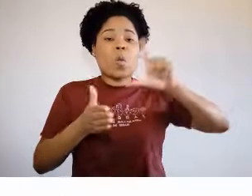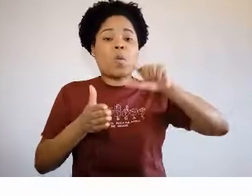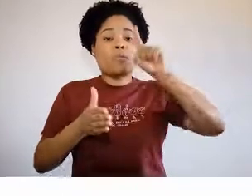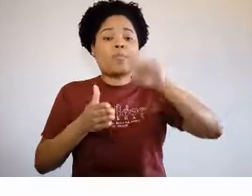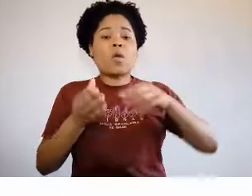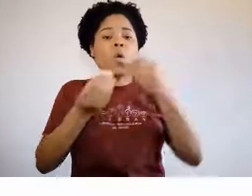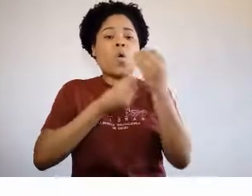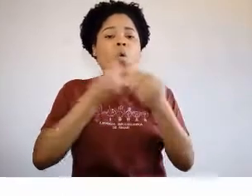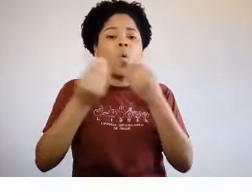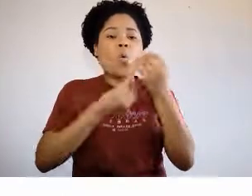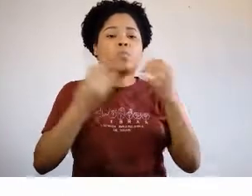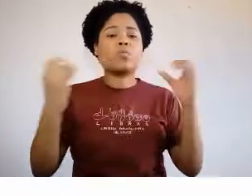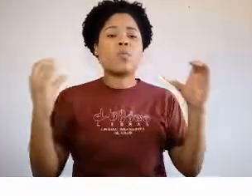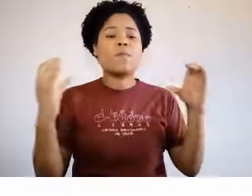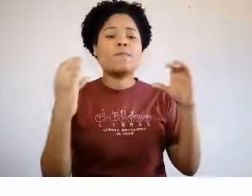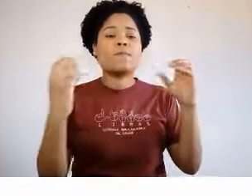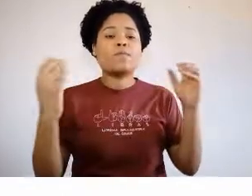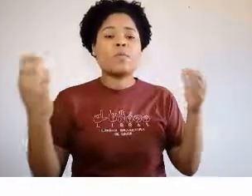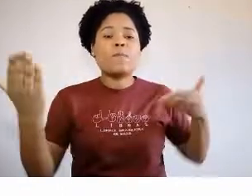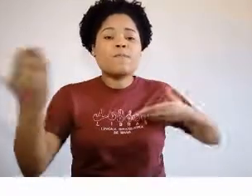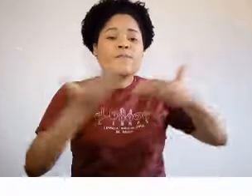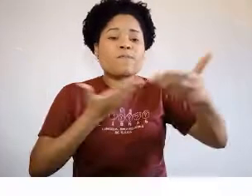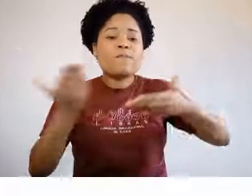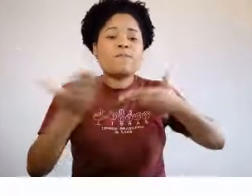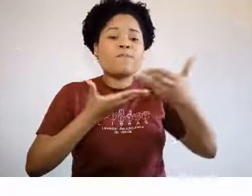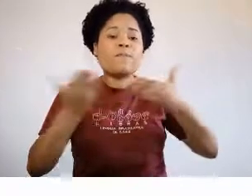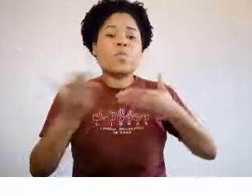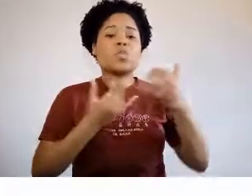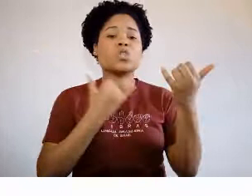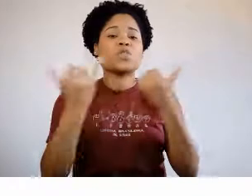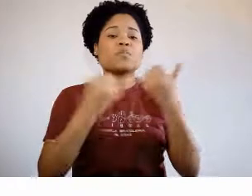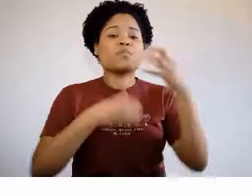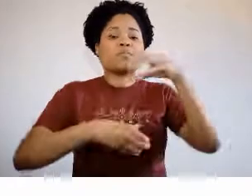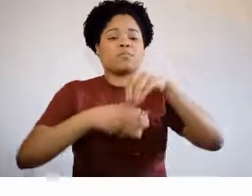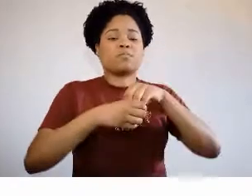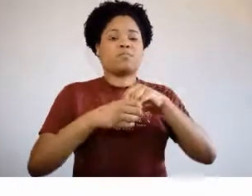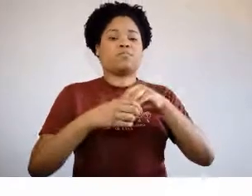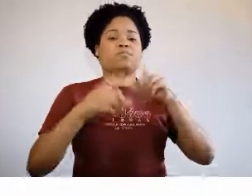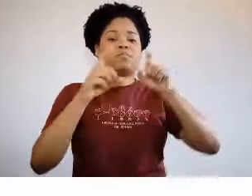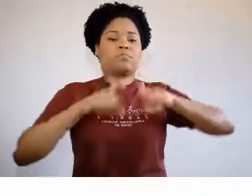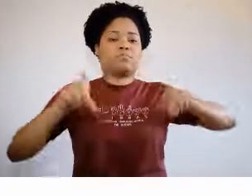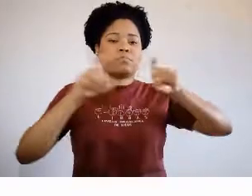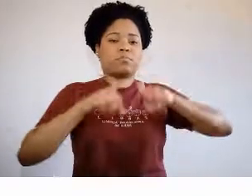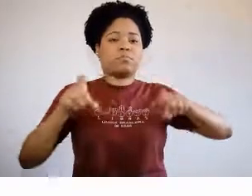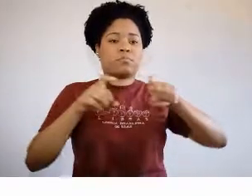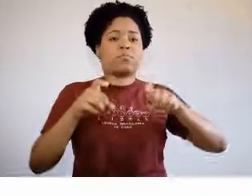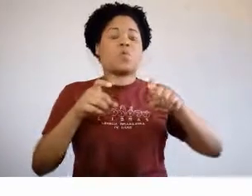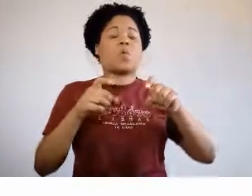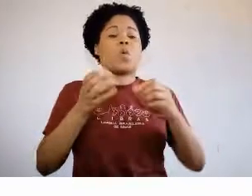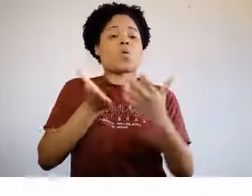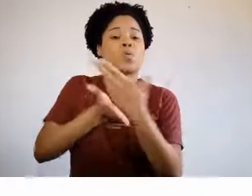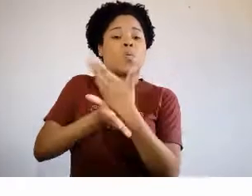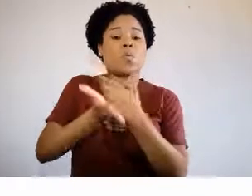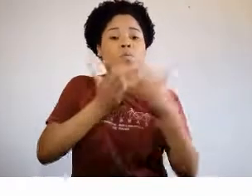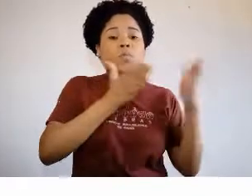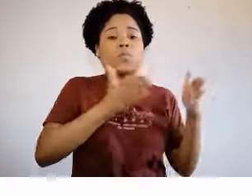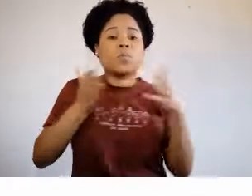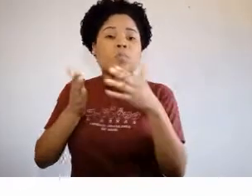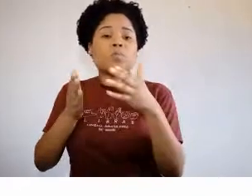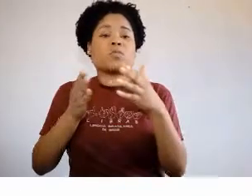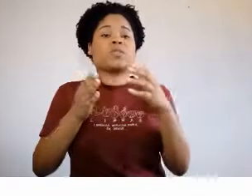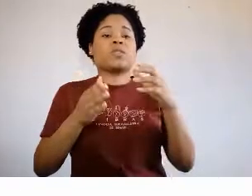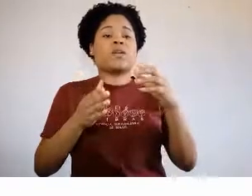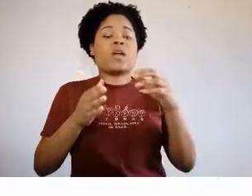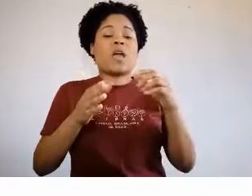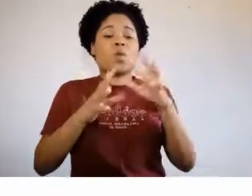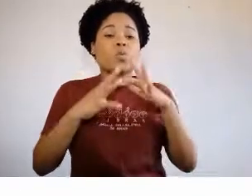que representa como o fluxo de um tipo de informação se dá entre os computadores. Topologia física, gente, é tudo